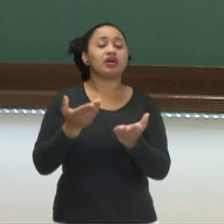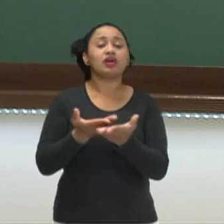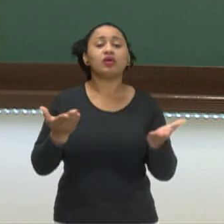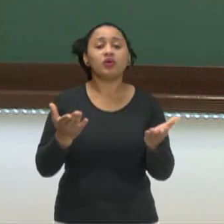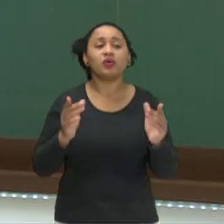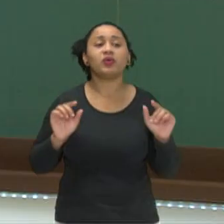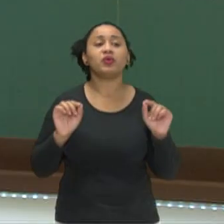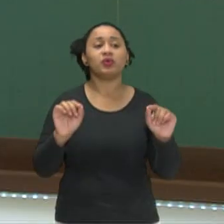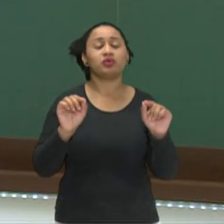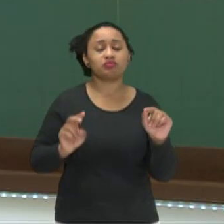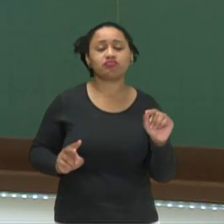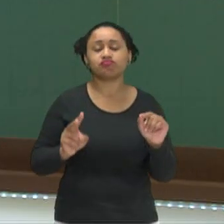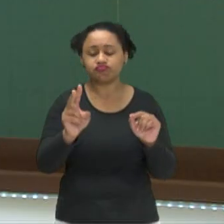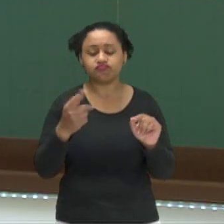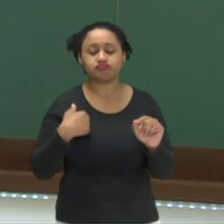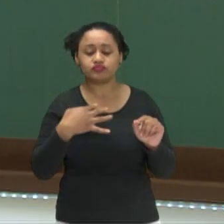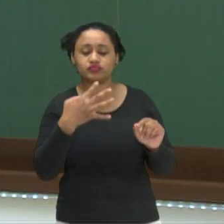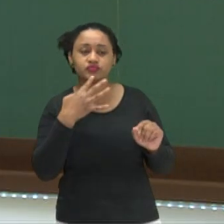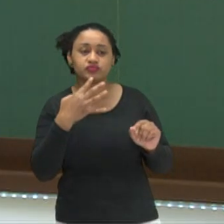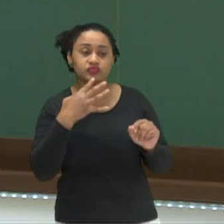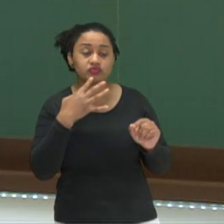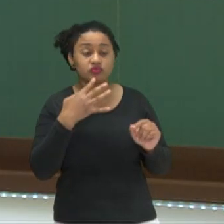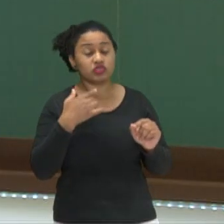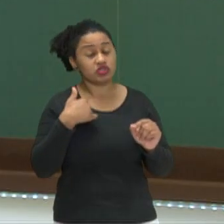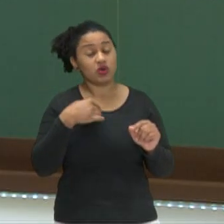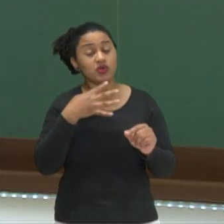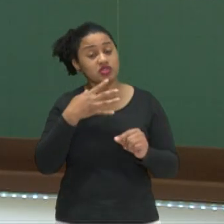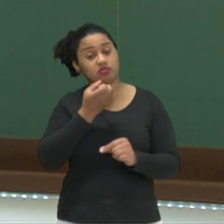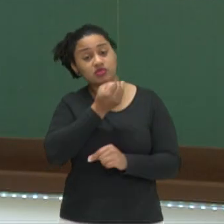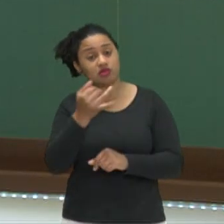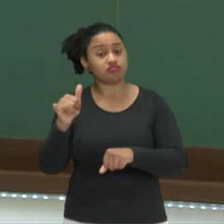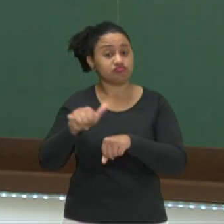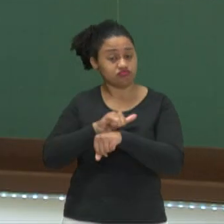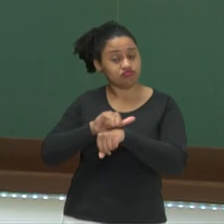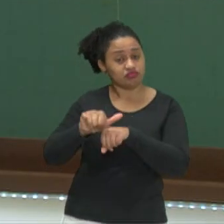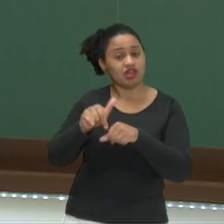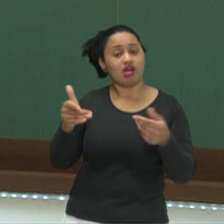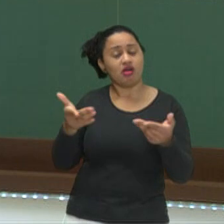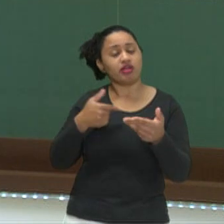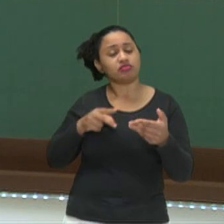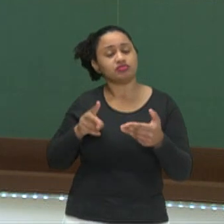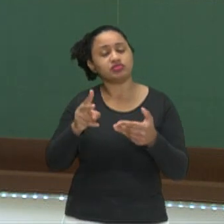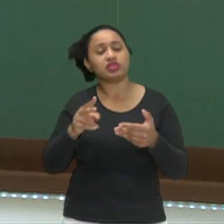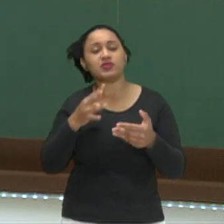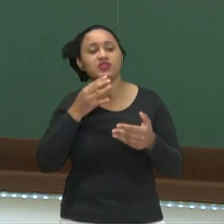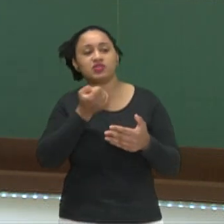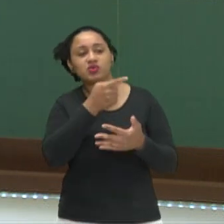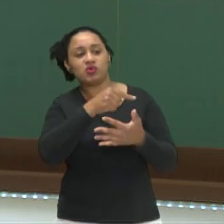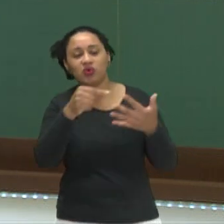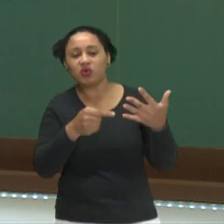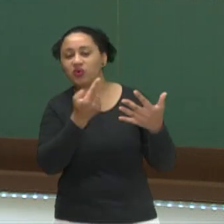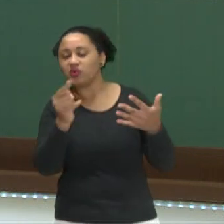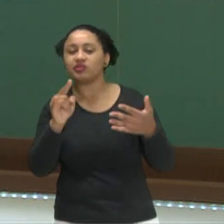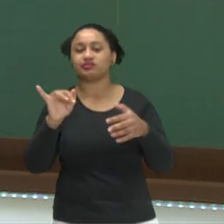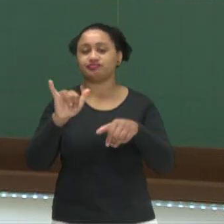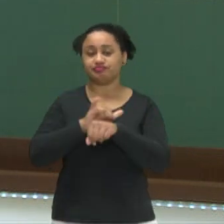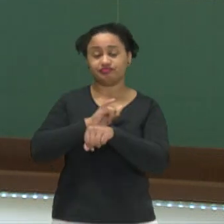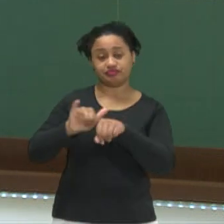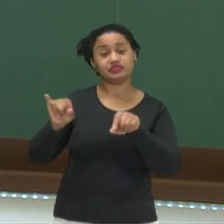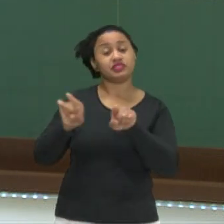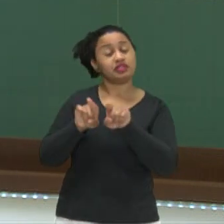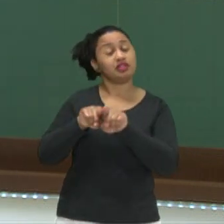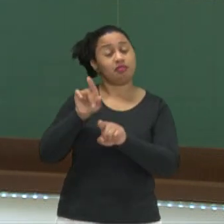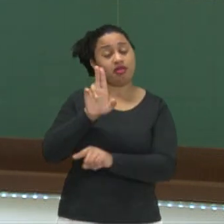aula, é continuar aí conhecendo. A gente já conheceu alguns métodos, vamos conhecer alguns outros que também são